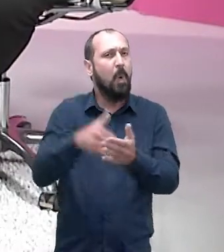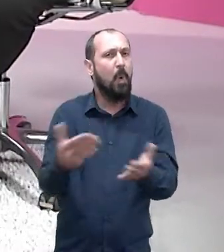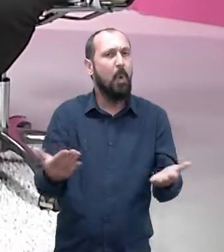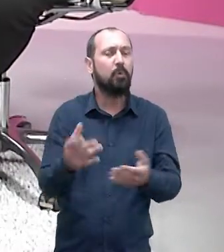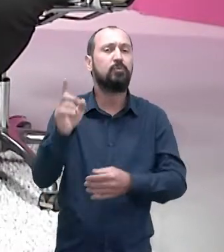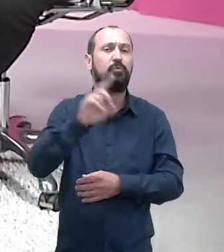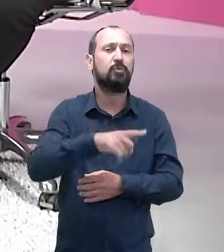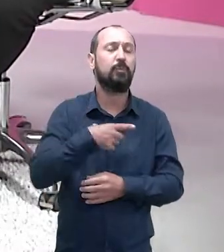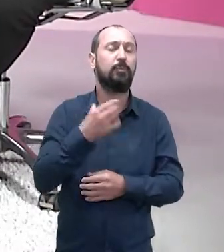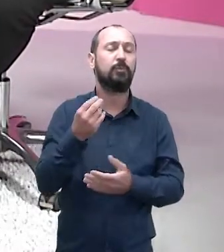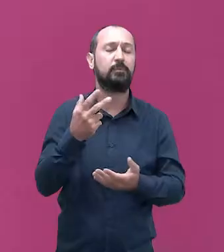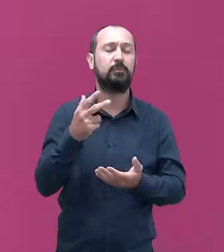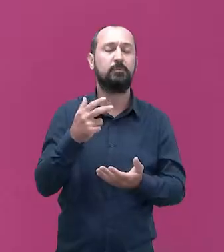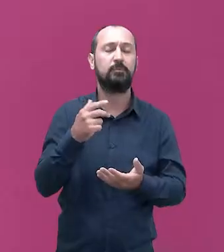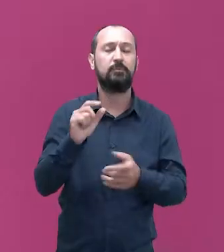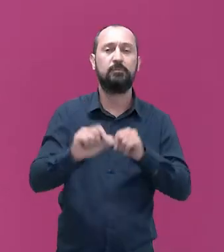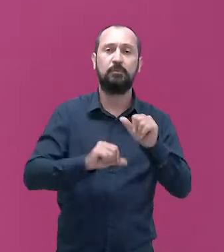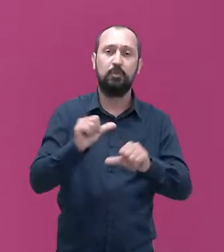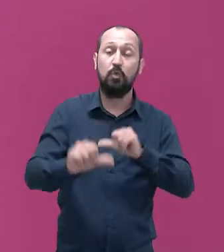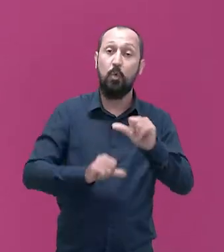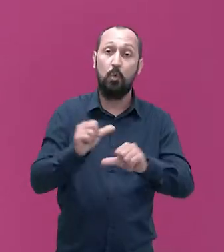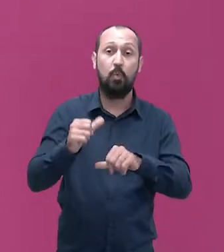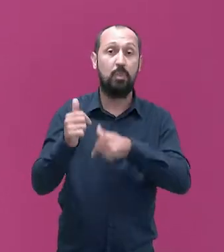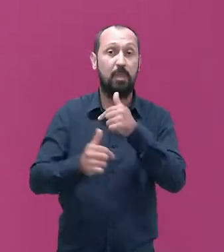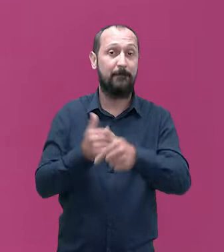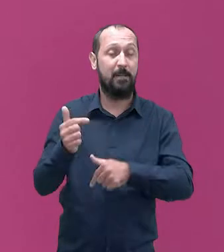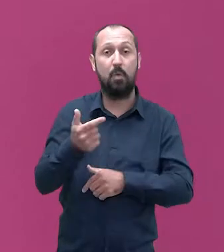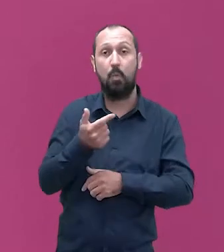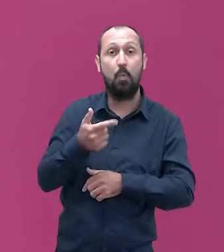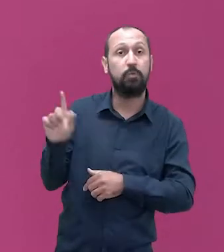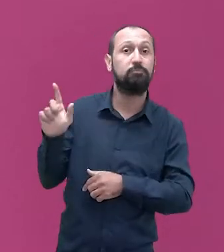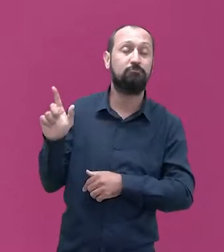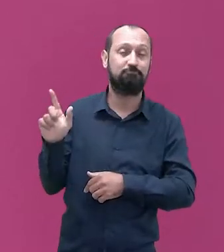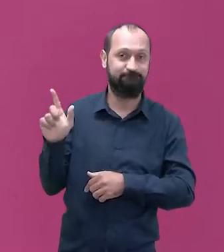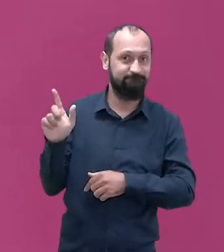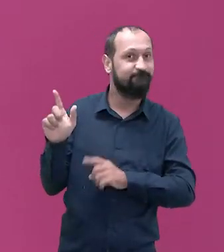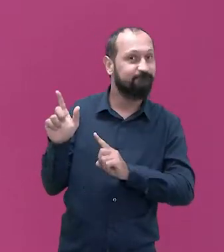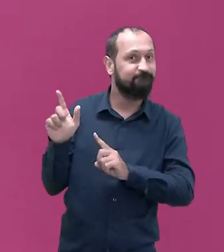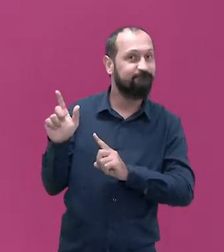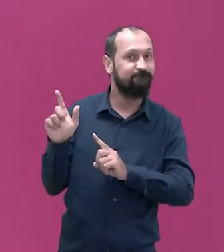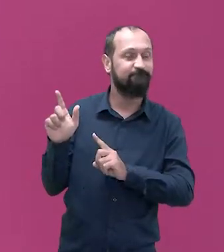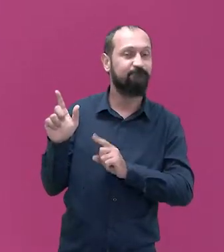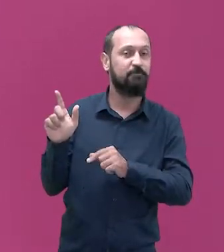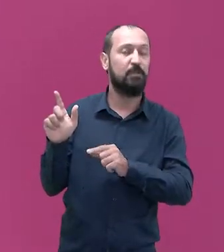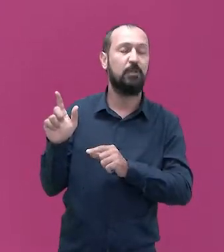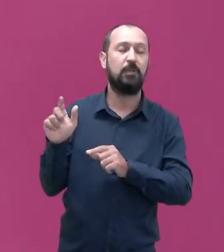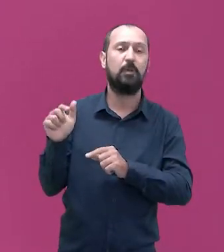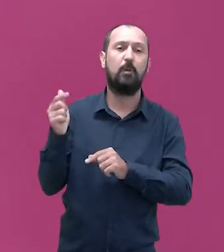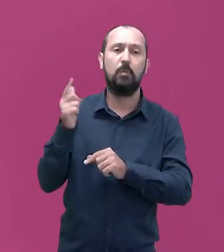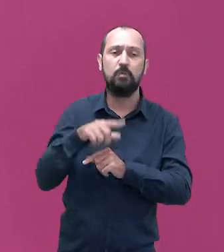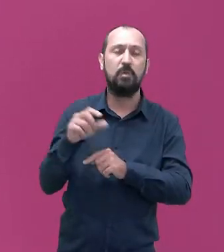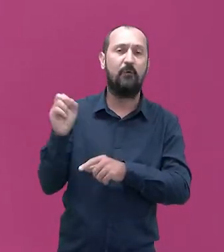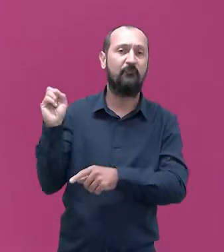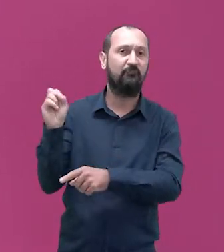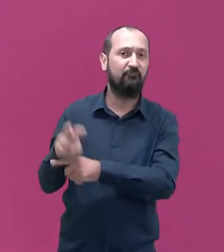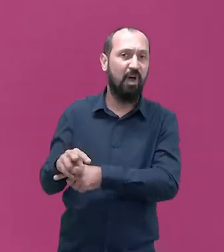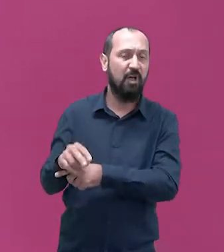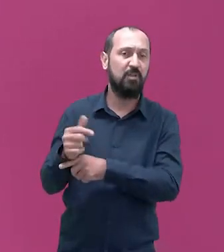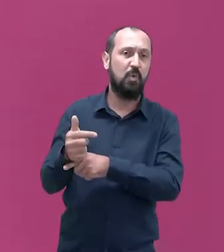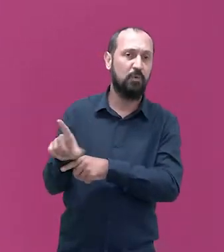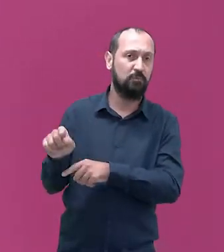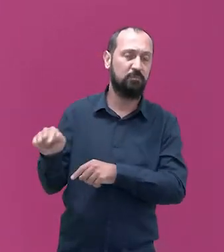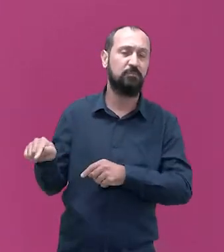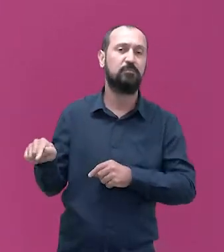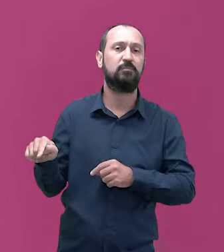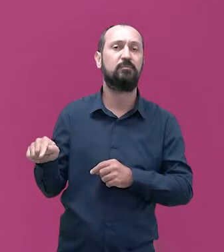hoje, até a data de hoje, tem muitos condutores, né, que trocaram de atividade, né, onde conseguiram uma